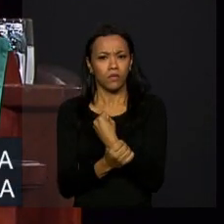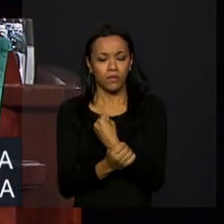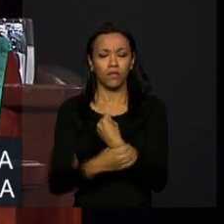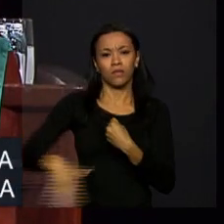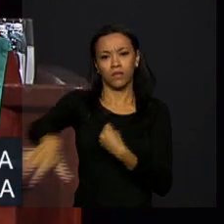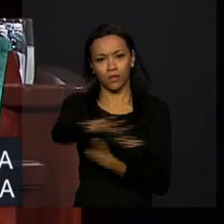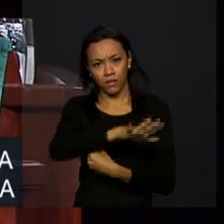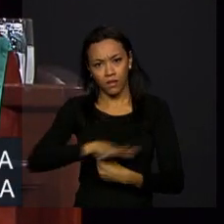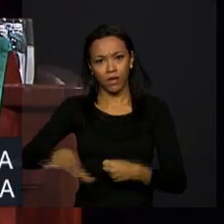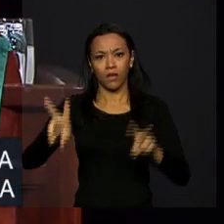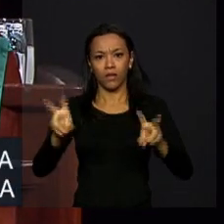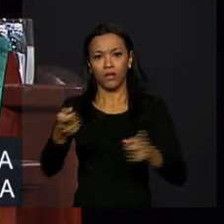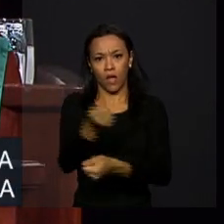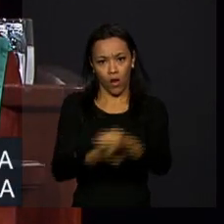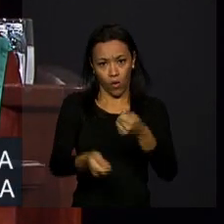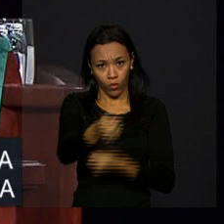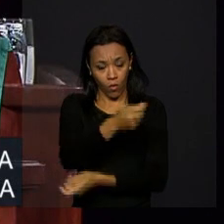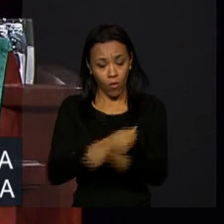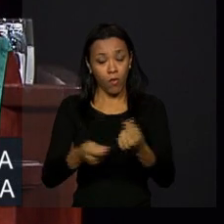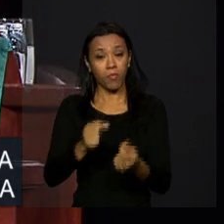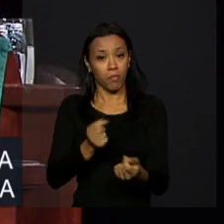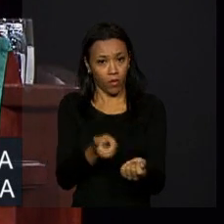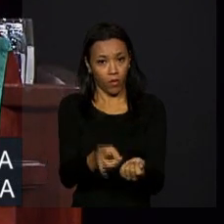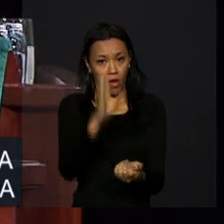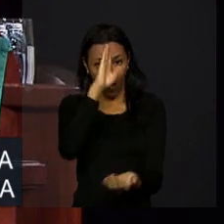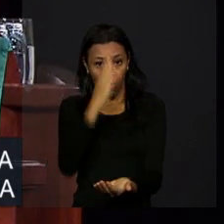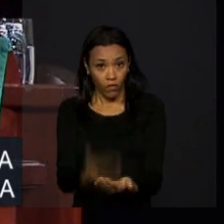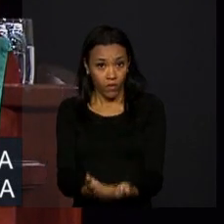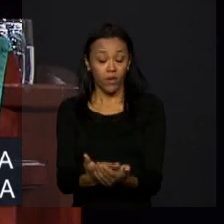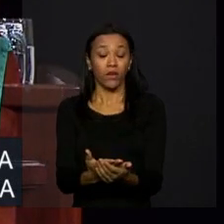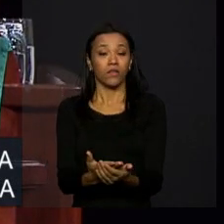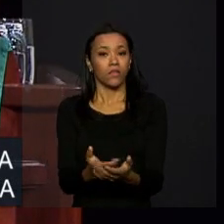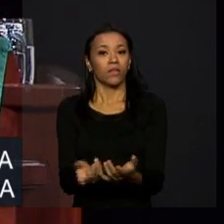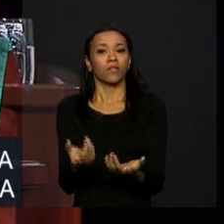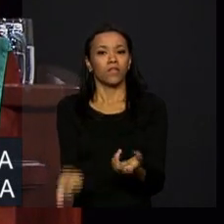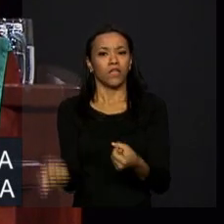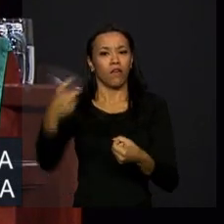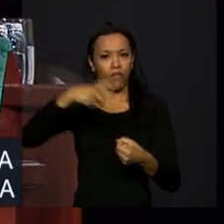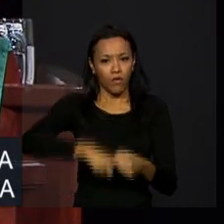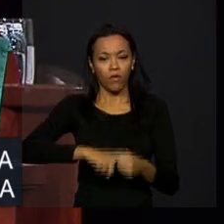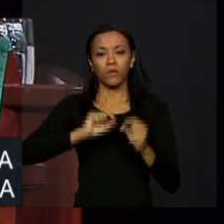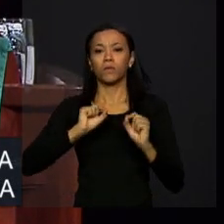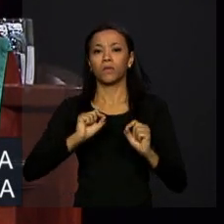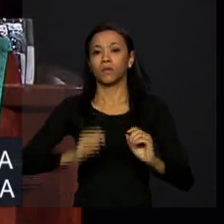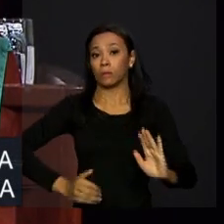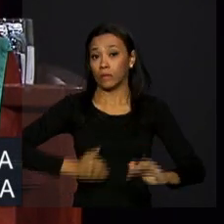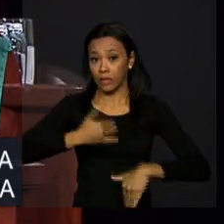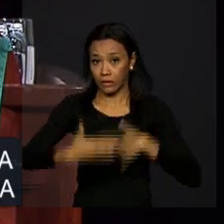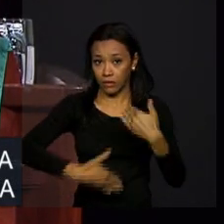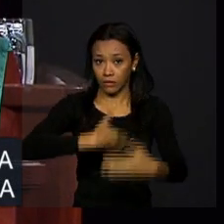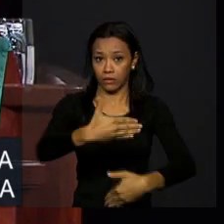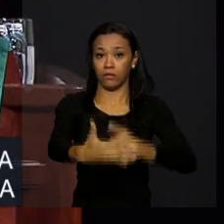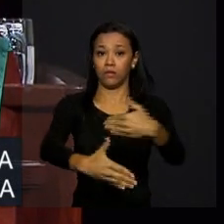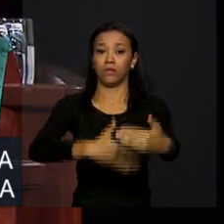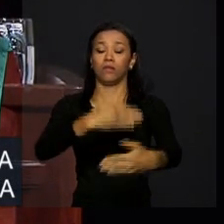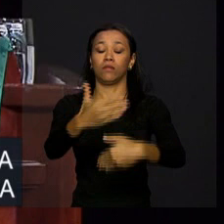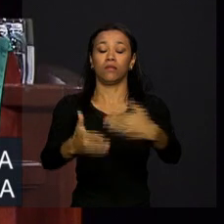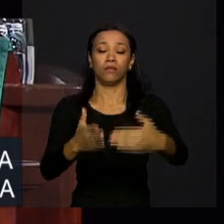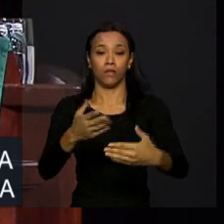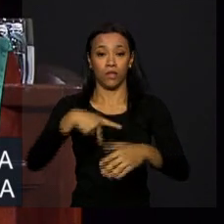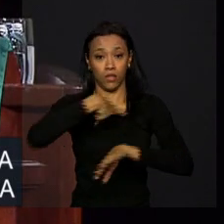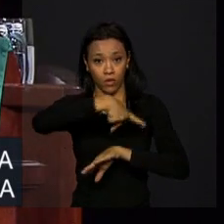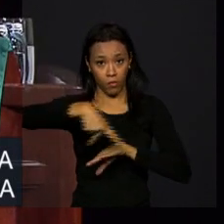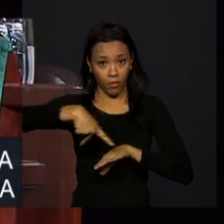macroeconômica para aumentar a confiança e garantir a retomada do crescimento que nosso país